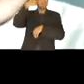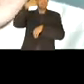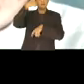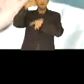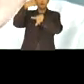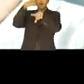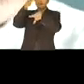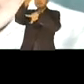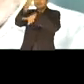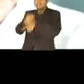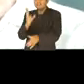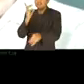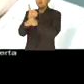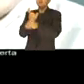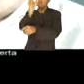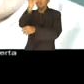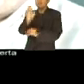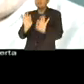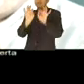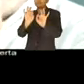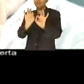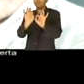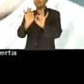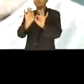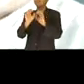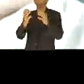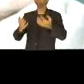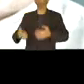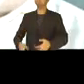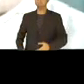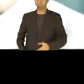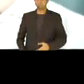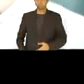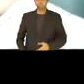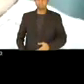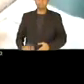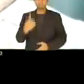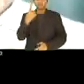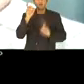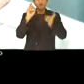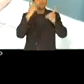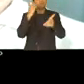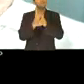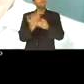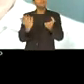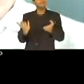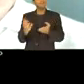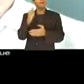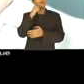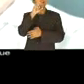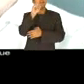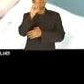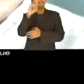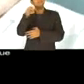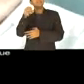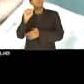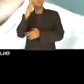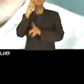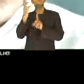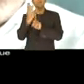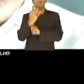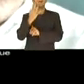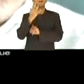me veio na cabeça a certeza que eu tinha encontrado a pessoa certa para o lugar certo. Ou seja, em apenas uma reunião, a Dilma conseguiu